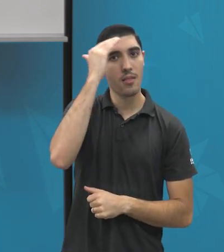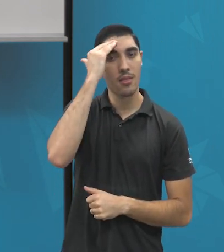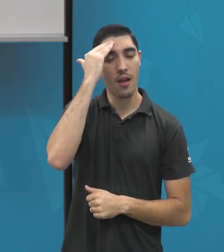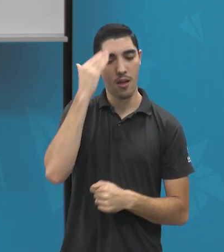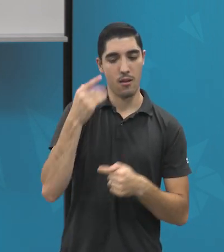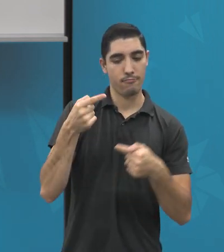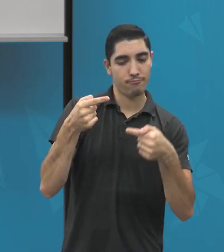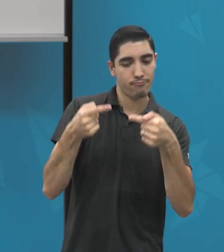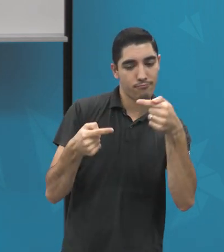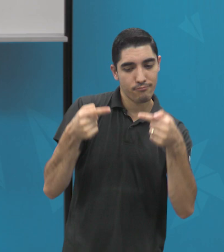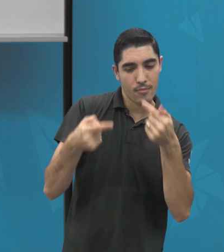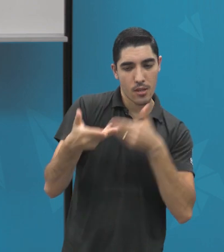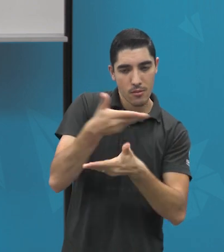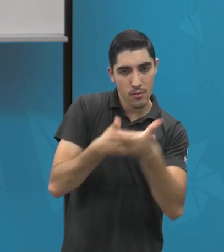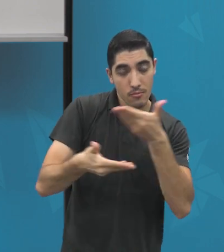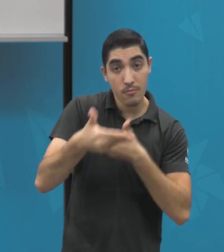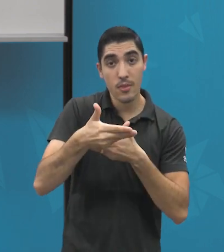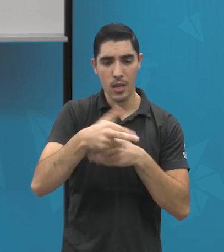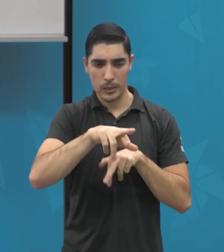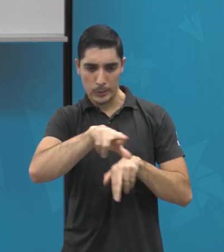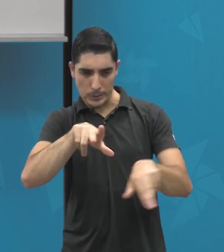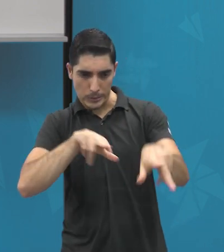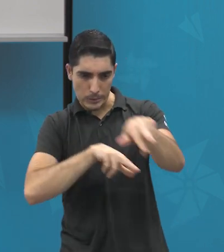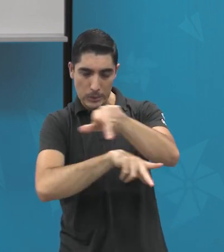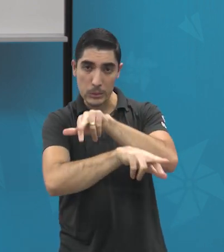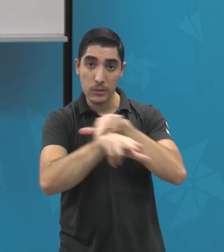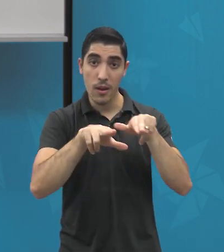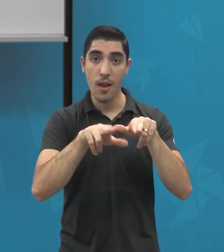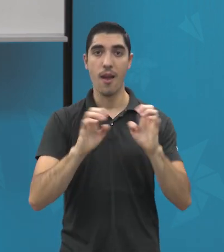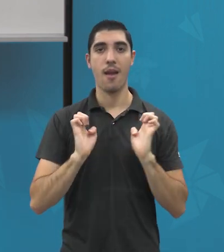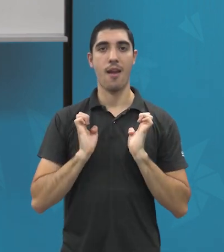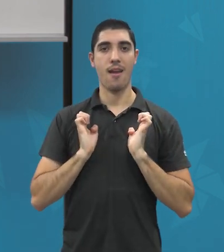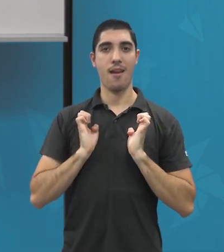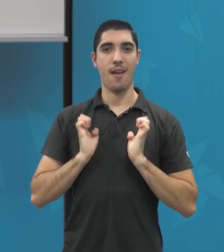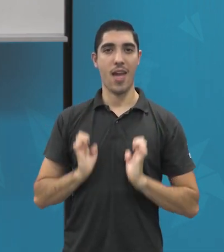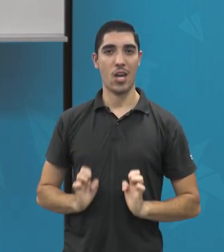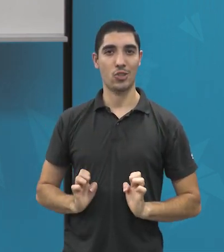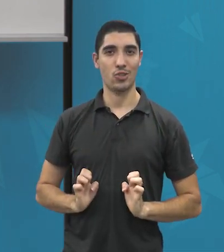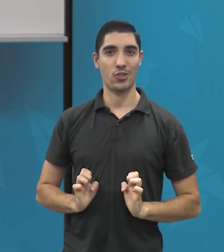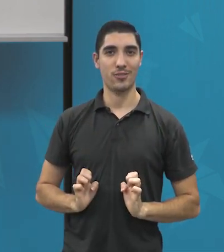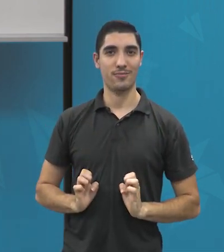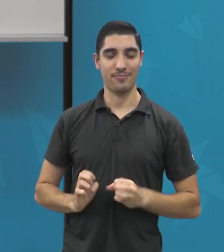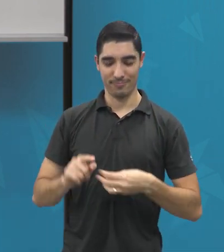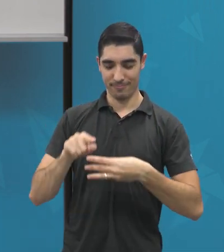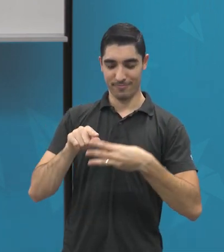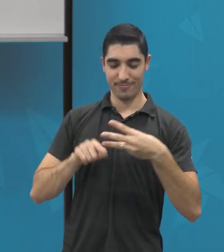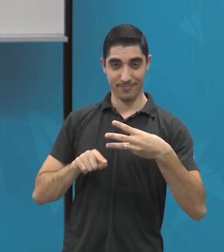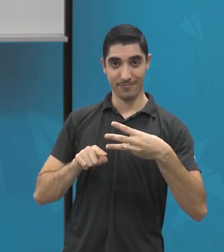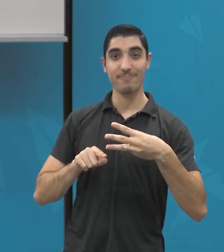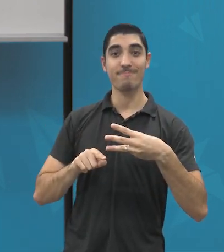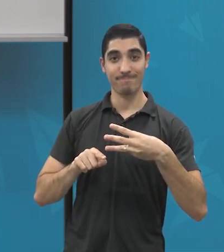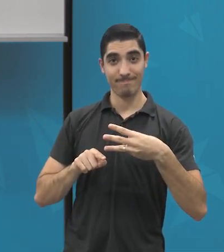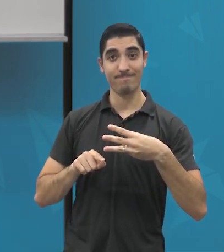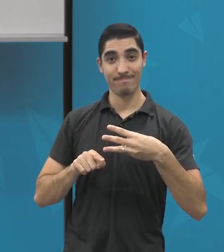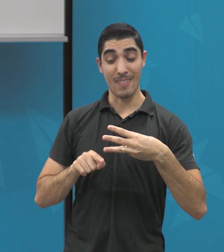debate, diversidade e ética. Não dá para pensar esses três elementos,